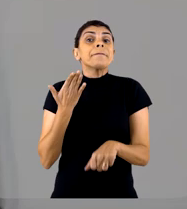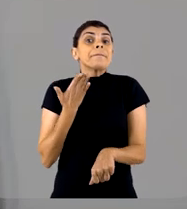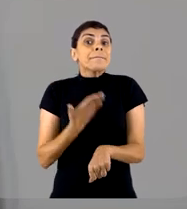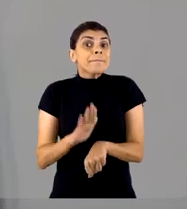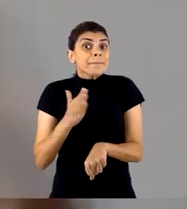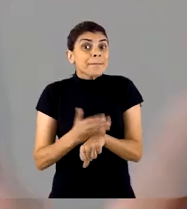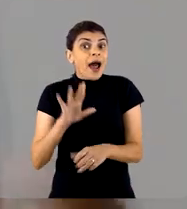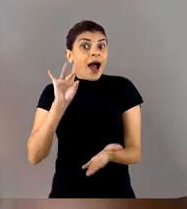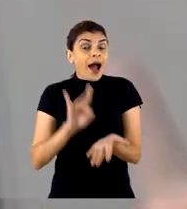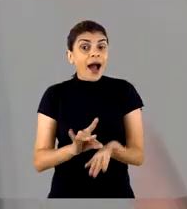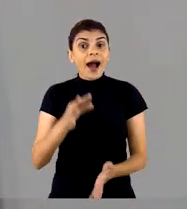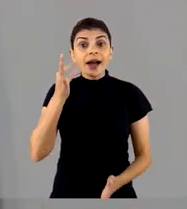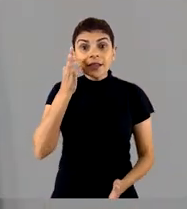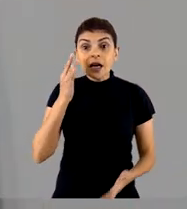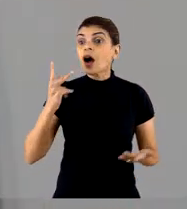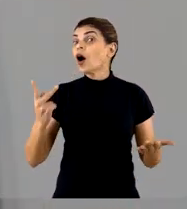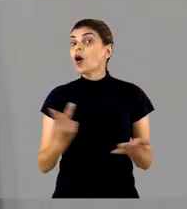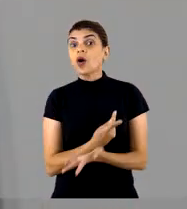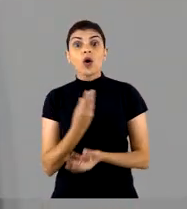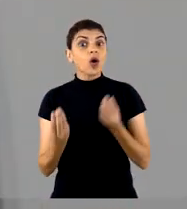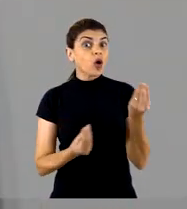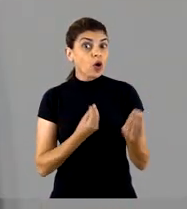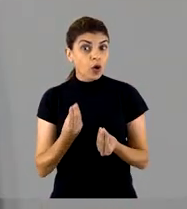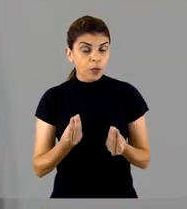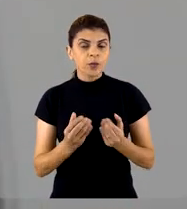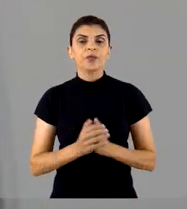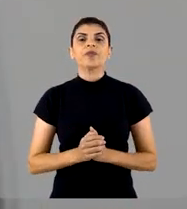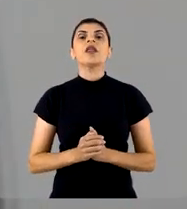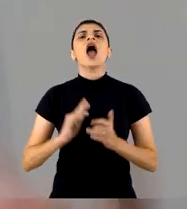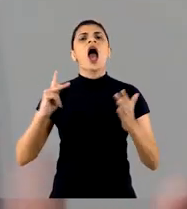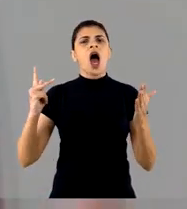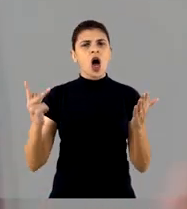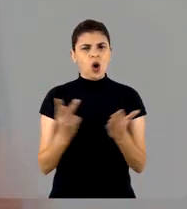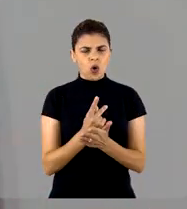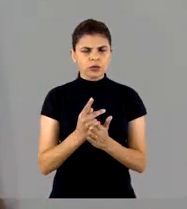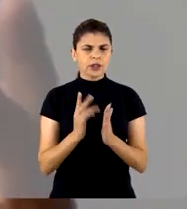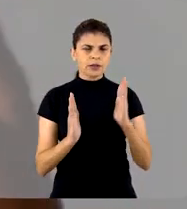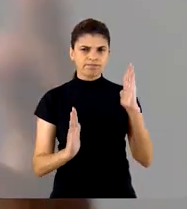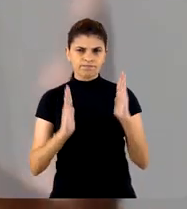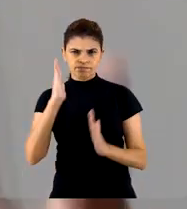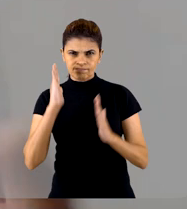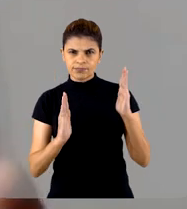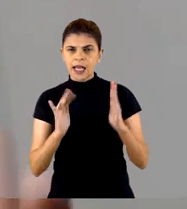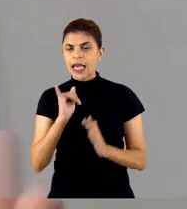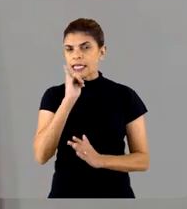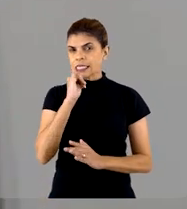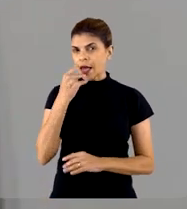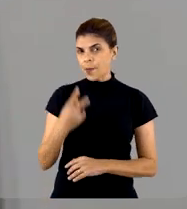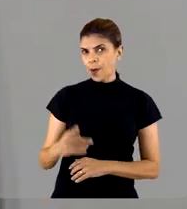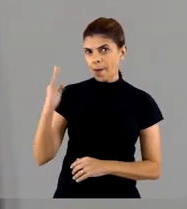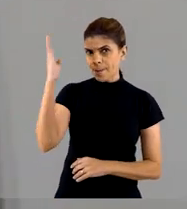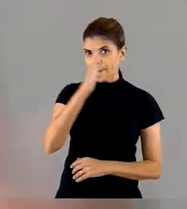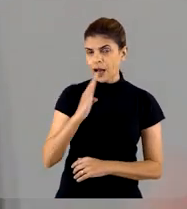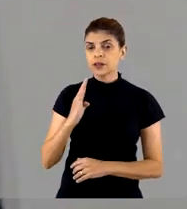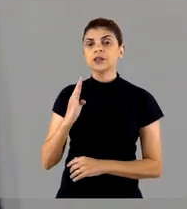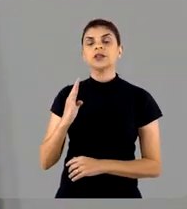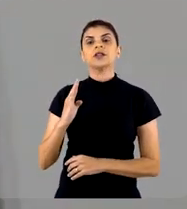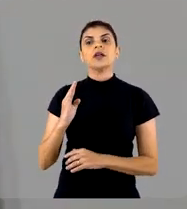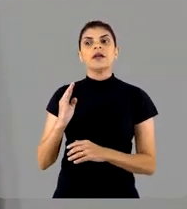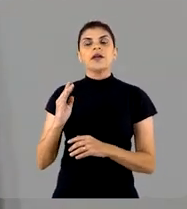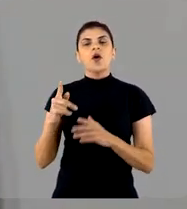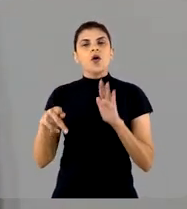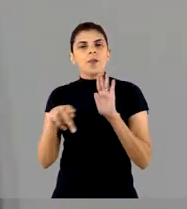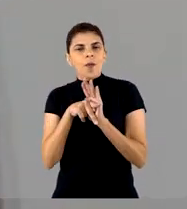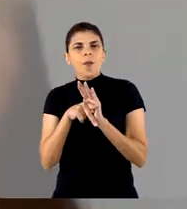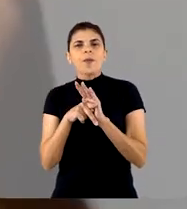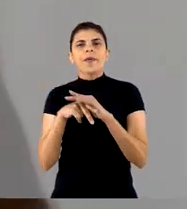na prática? Né? Como isso acontecia na prática? Isso daí acontecia na prática a partir de, por exemplo, aqui no Brasil, a partir de intervenções